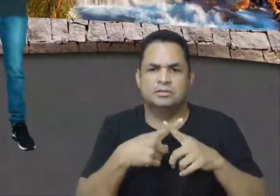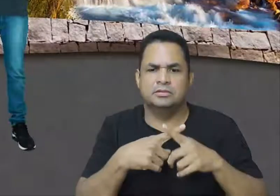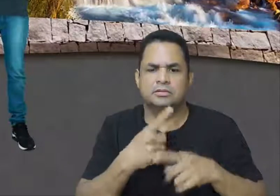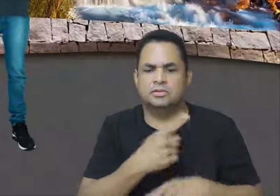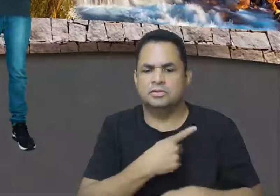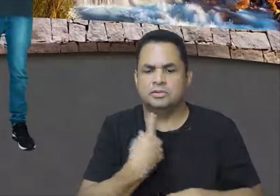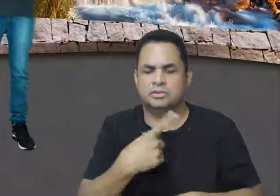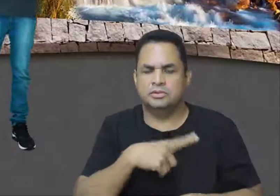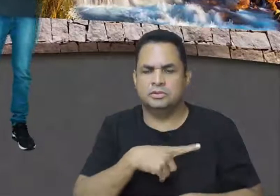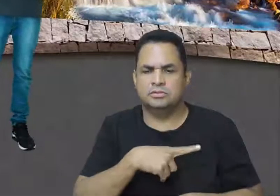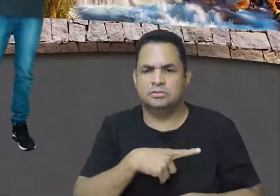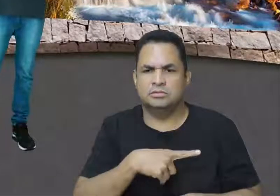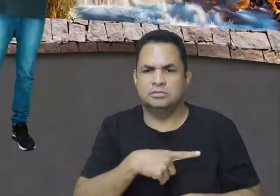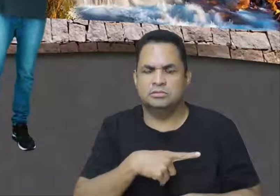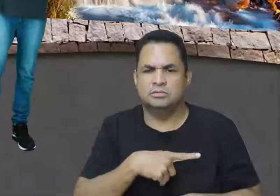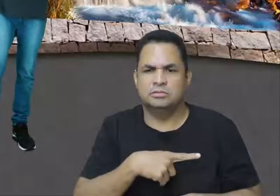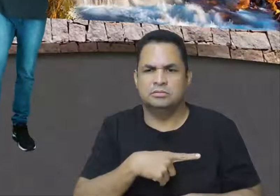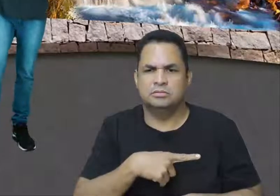hoje.